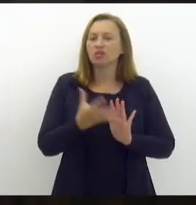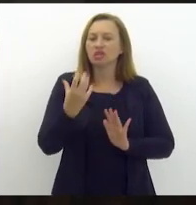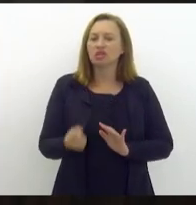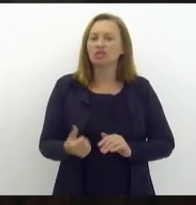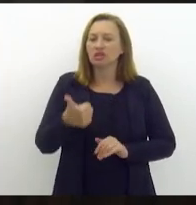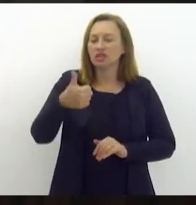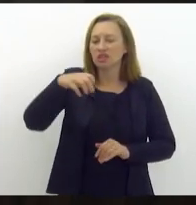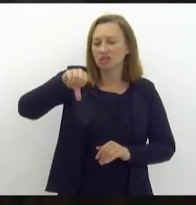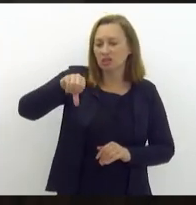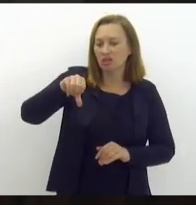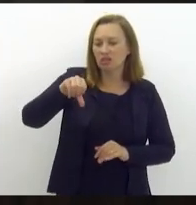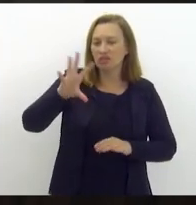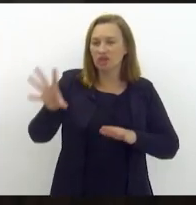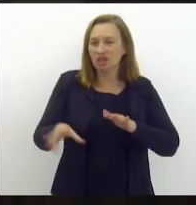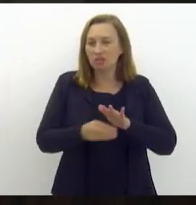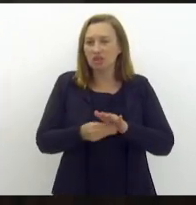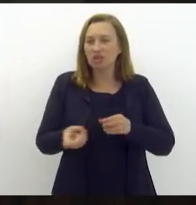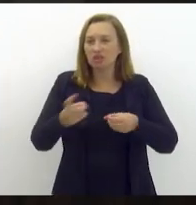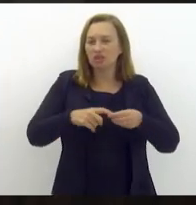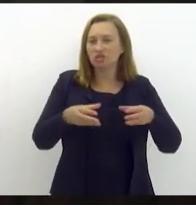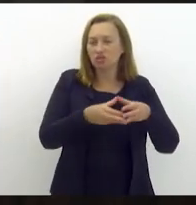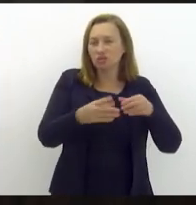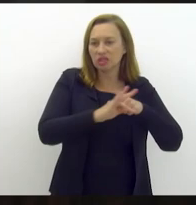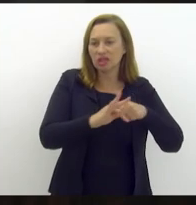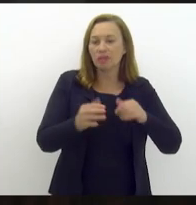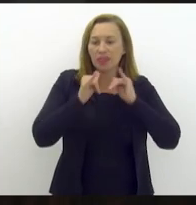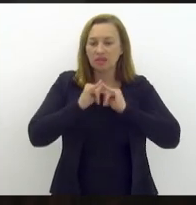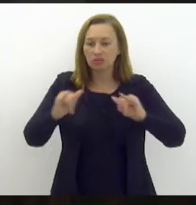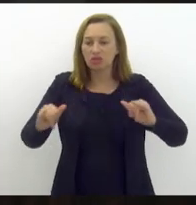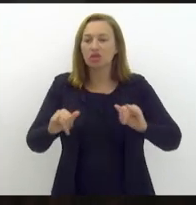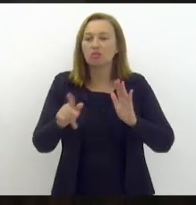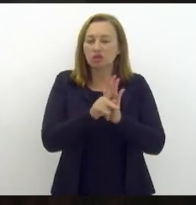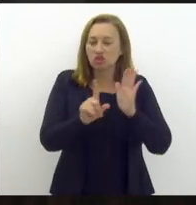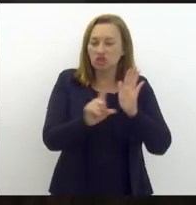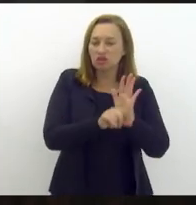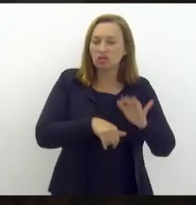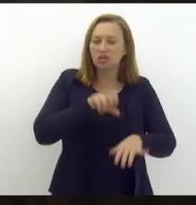recebeu 19 emendas e retorna às comissões. Anuncio